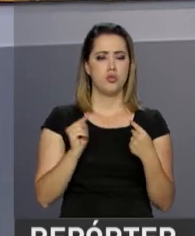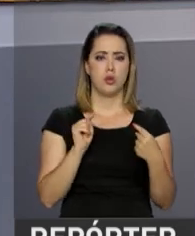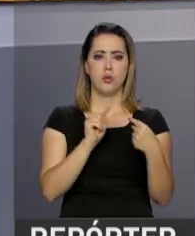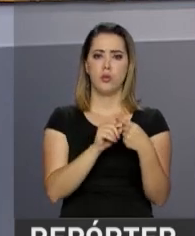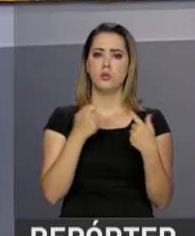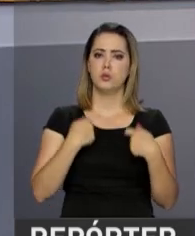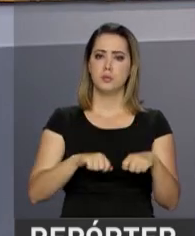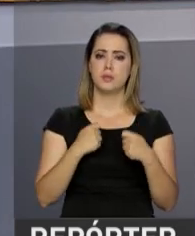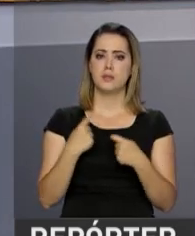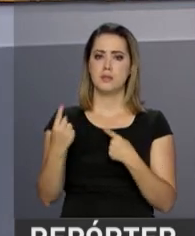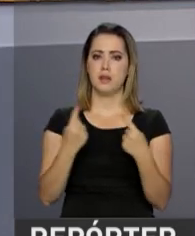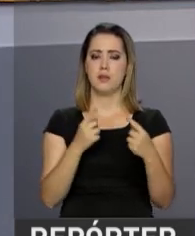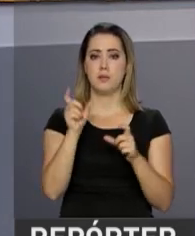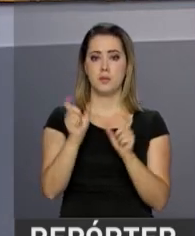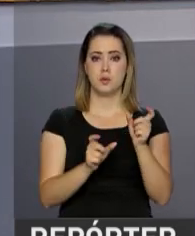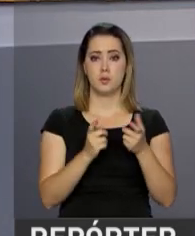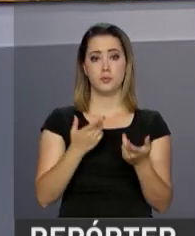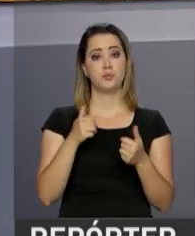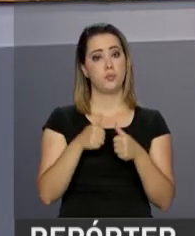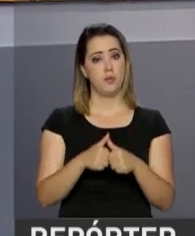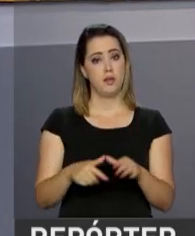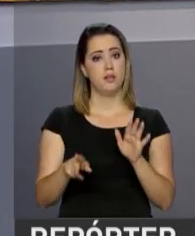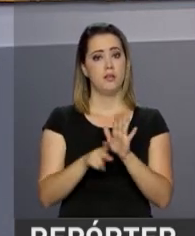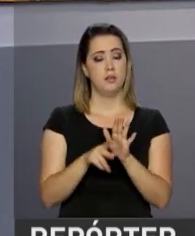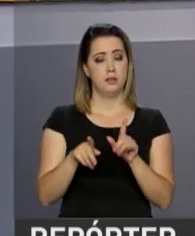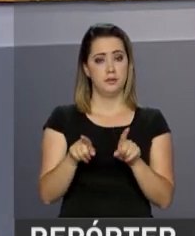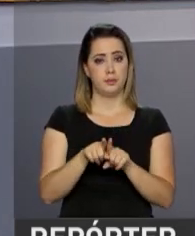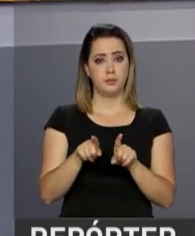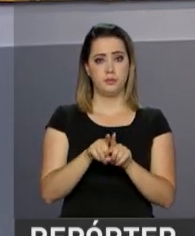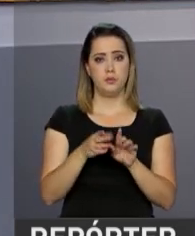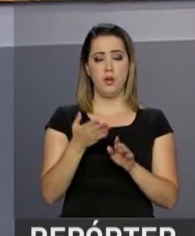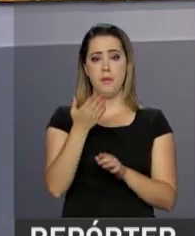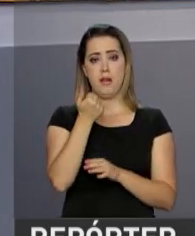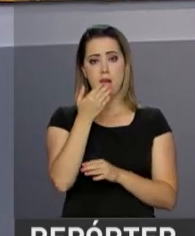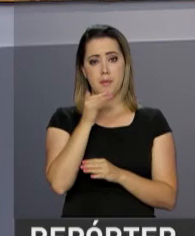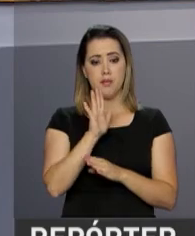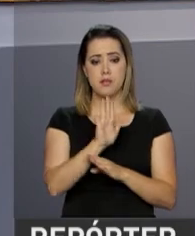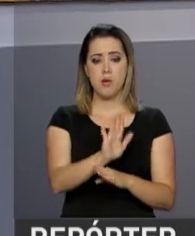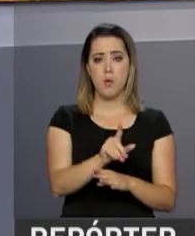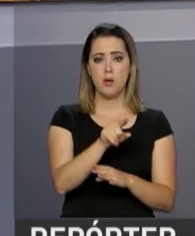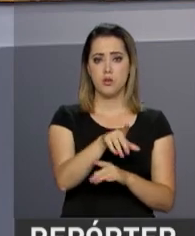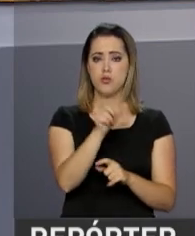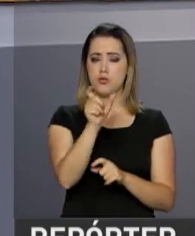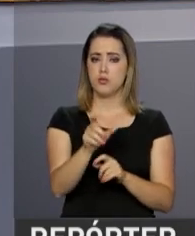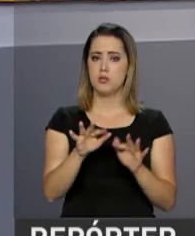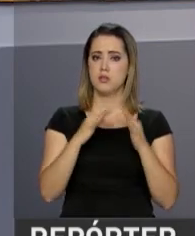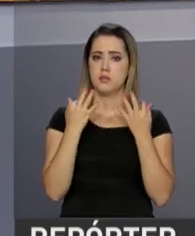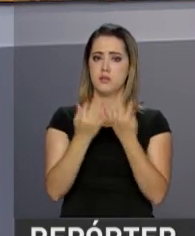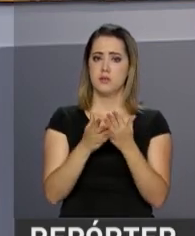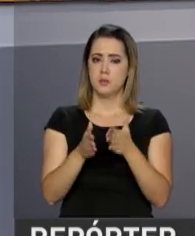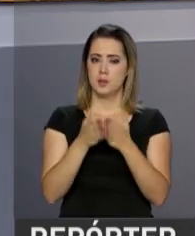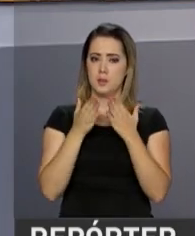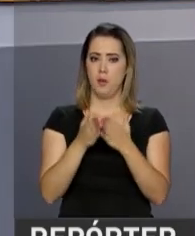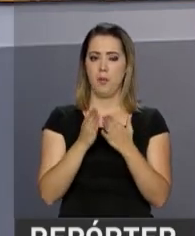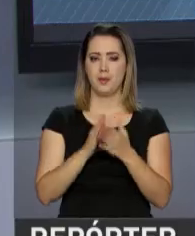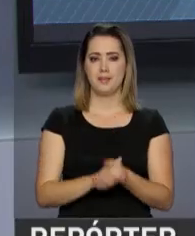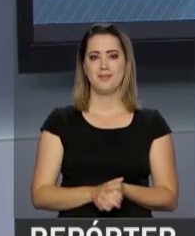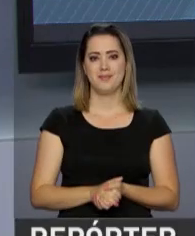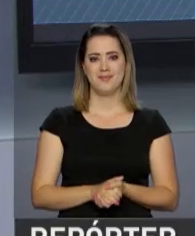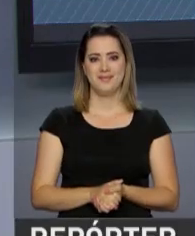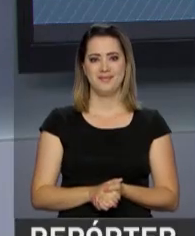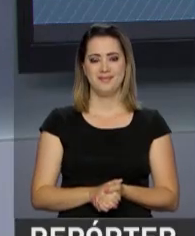necessidade de cada paciente está previsto ainda a ajuda para alimentação no caso das famílias mais carentes